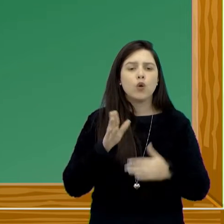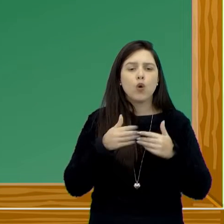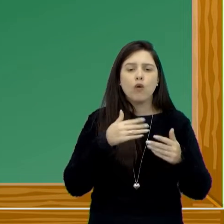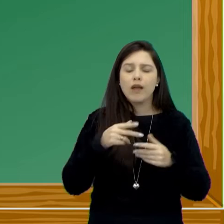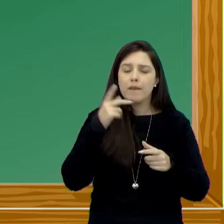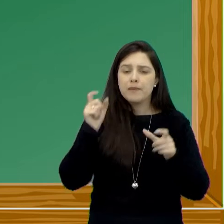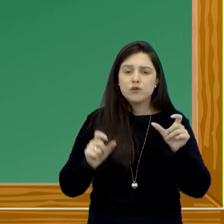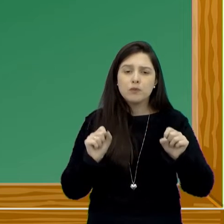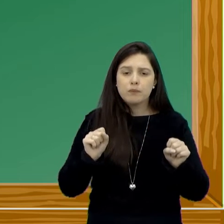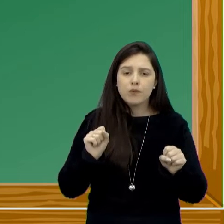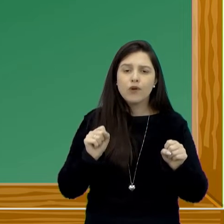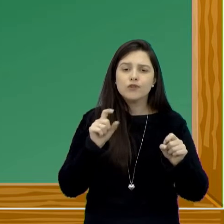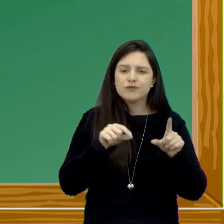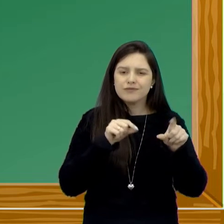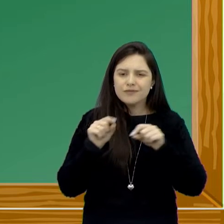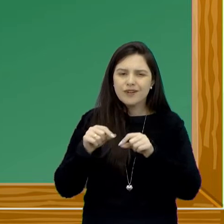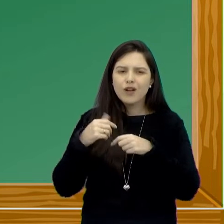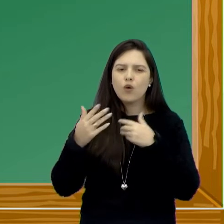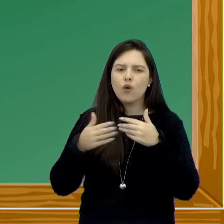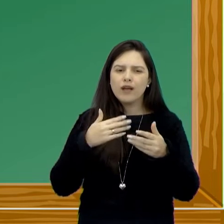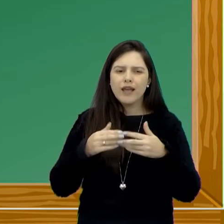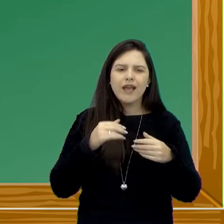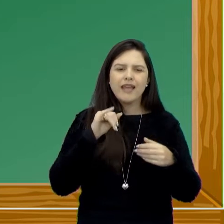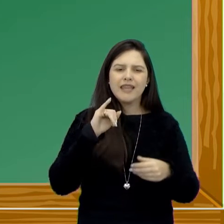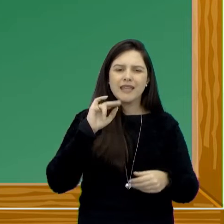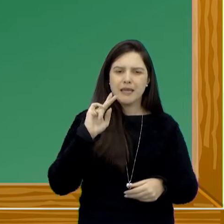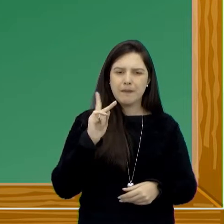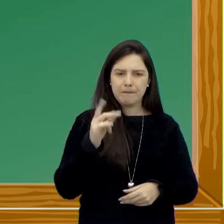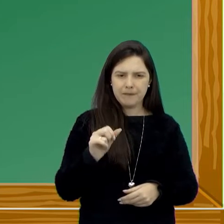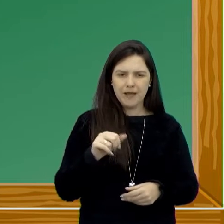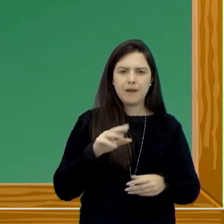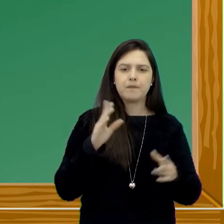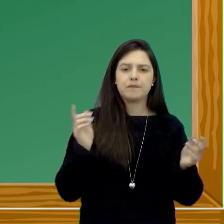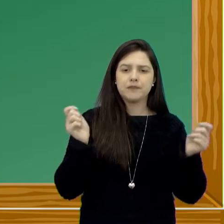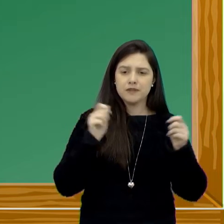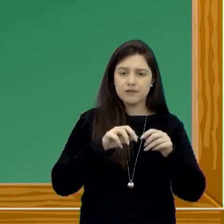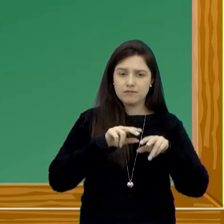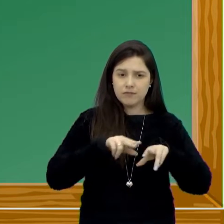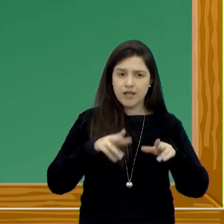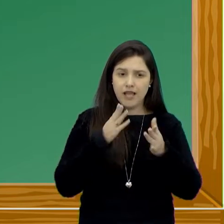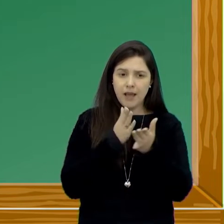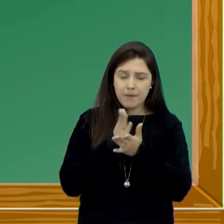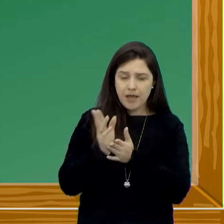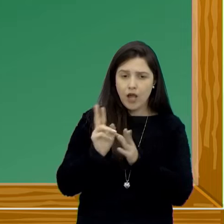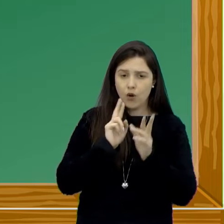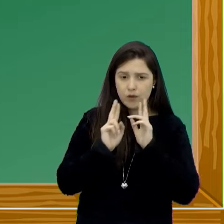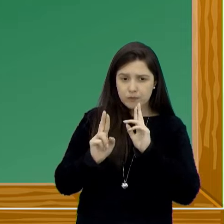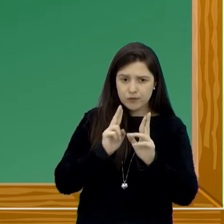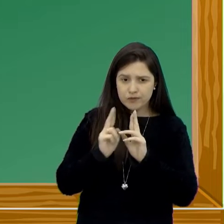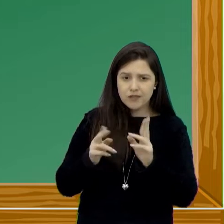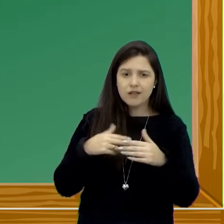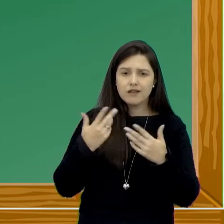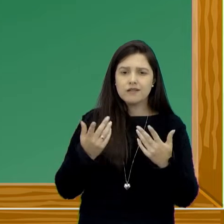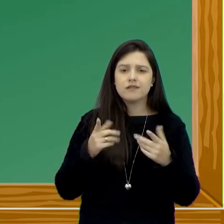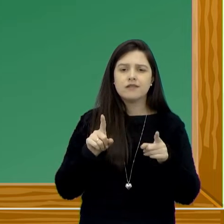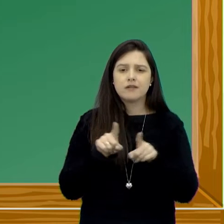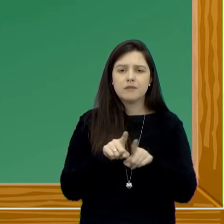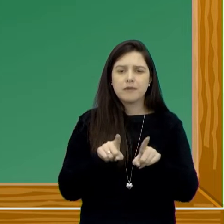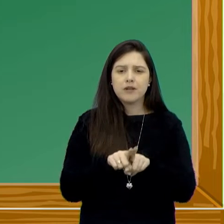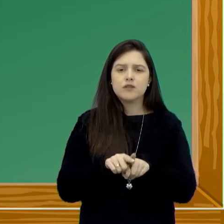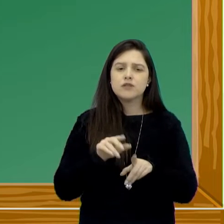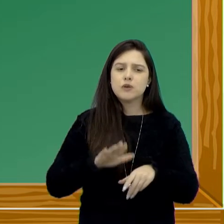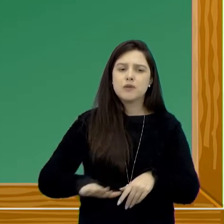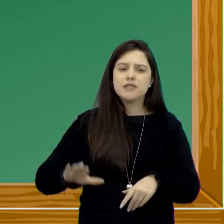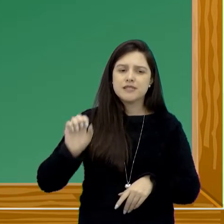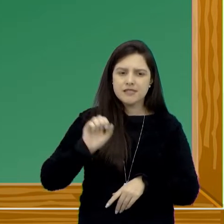o tombamento de qualquer bem ao IPHAN, bastando para tanto encaminhar correspondência à superintendência do IPHAN em seu